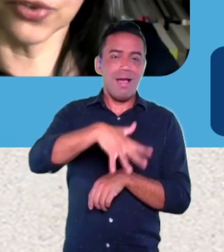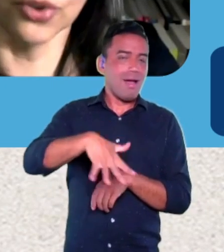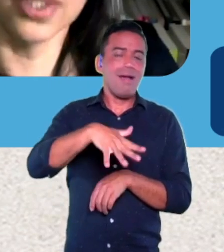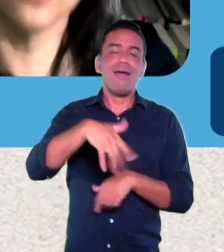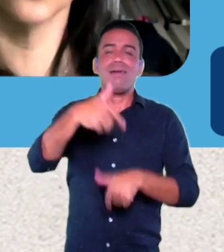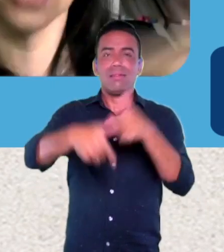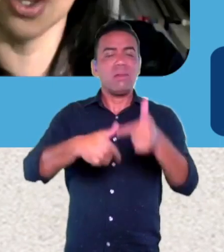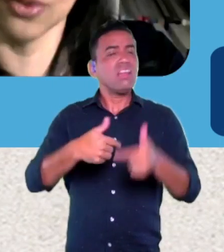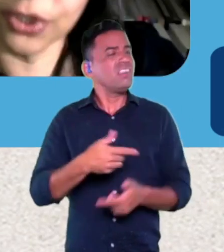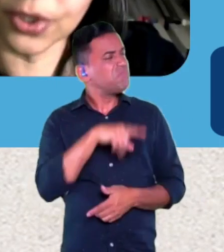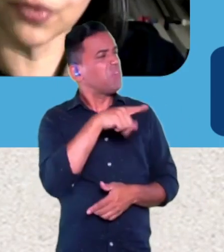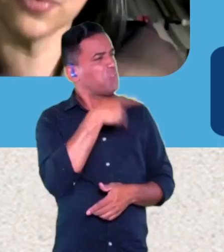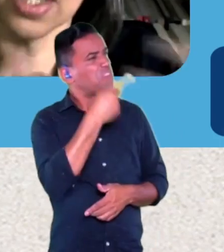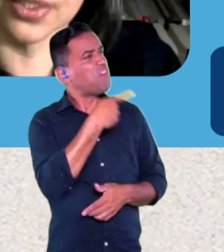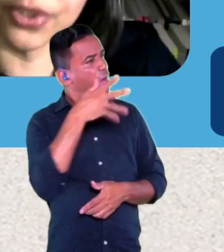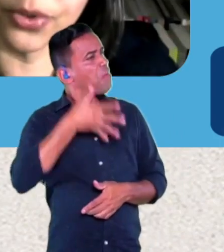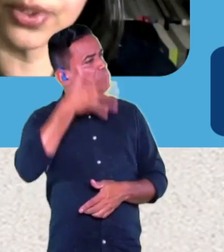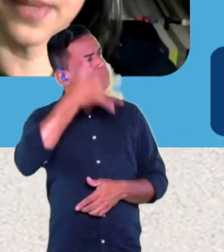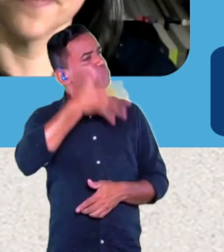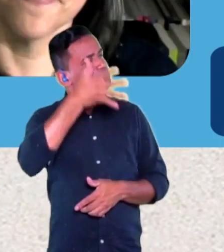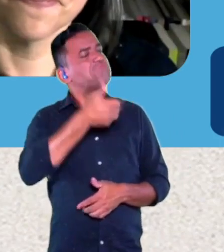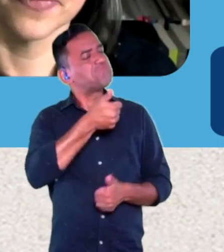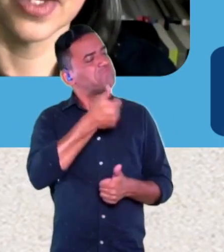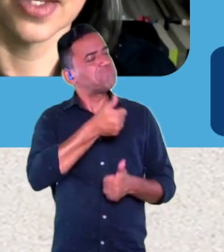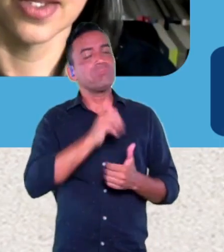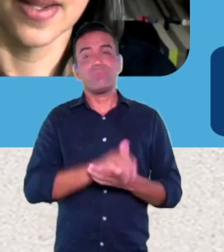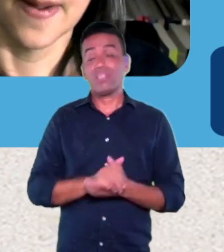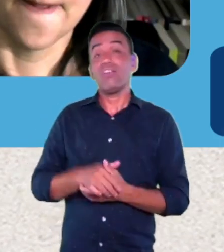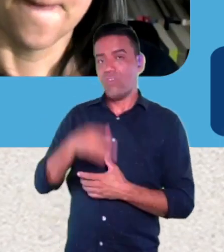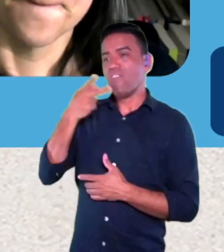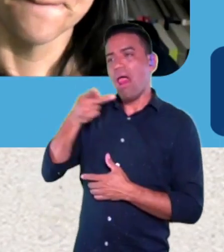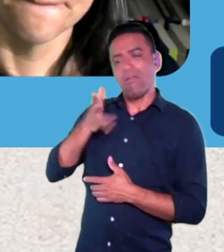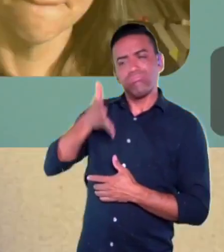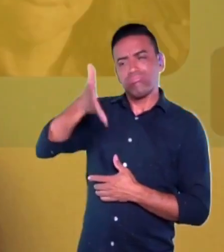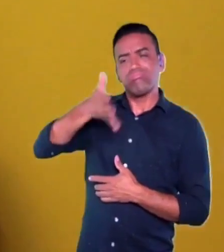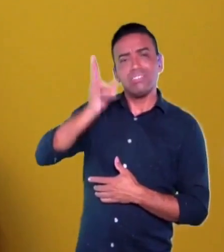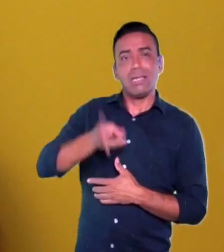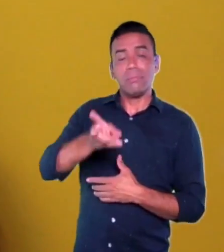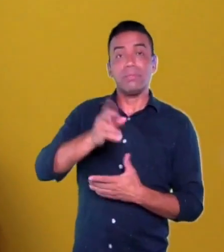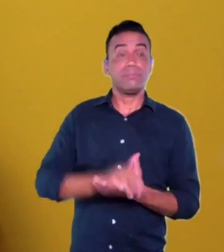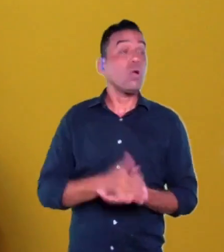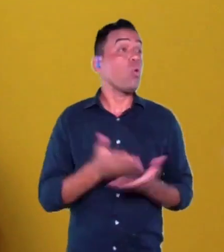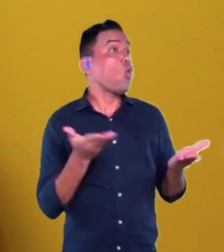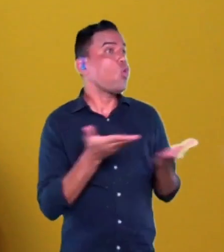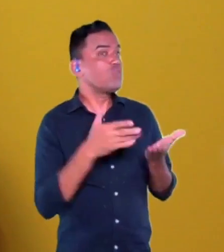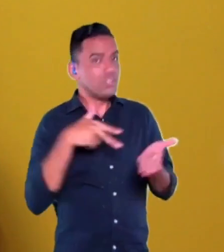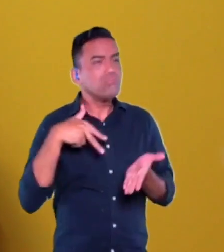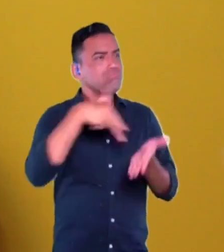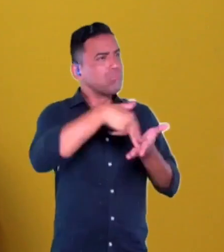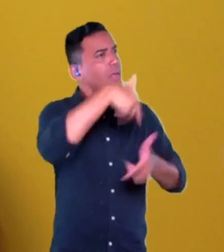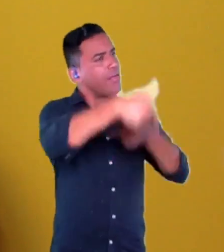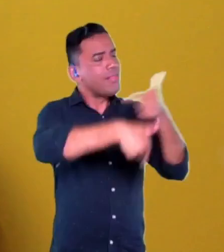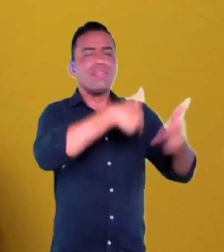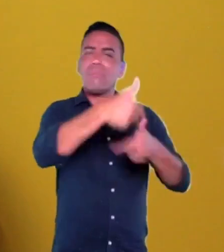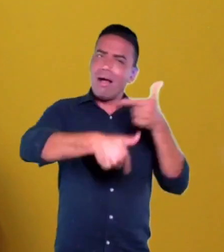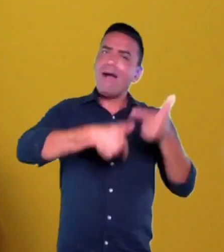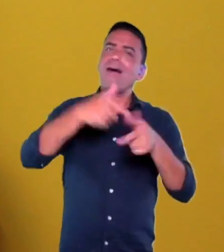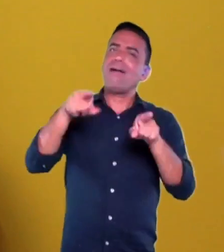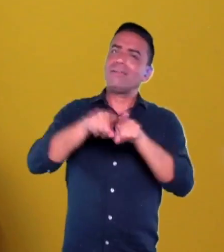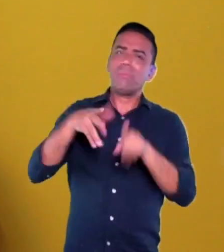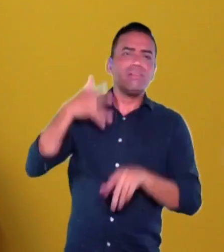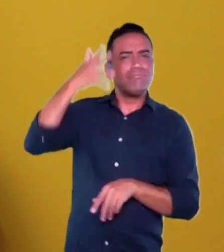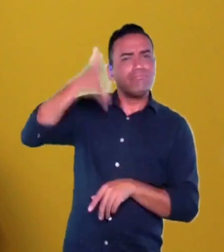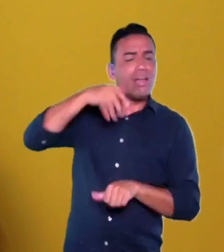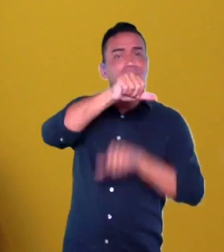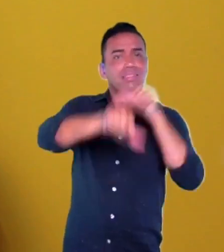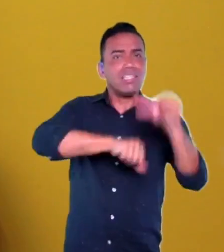como muito professora, eu vou dar aula disso, vou falar disso, né? E hoje você atua também falando dessa